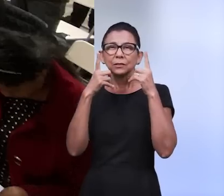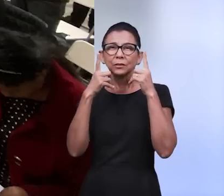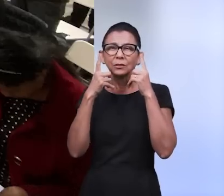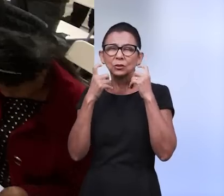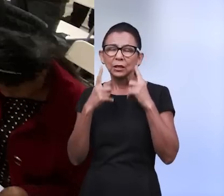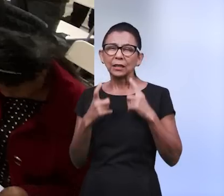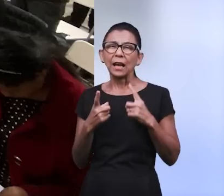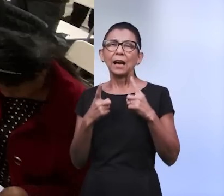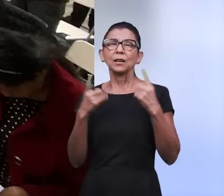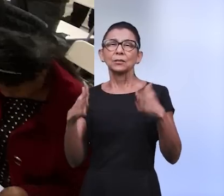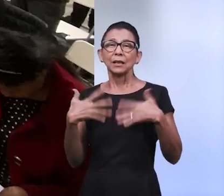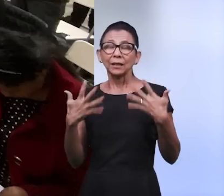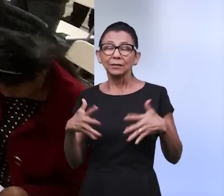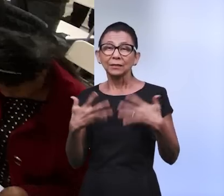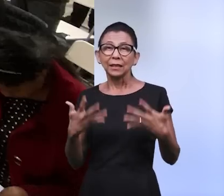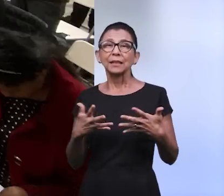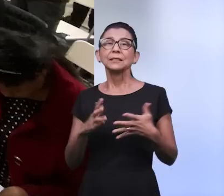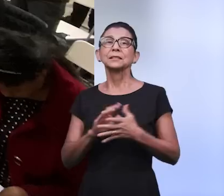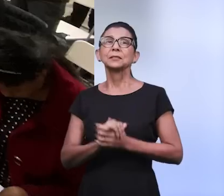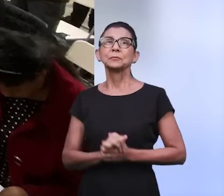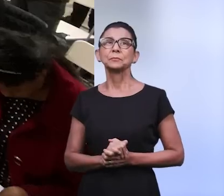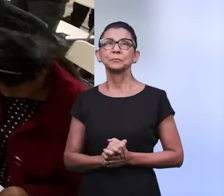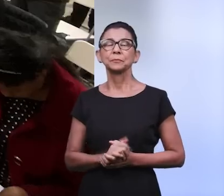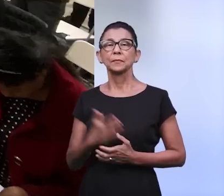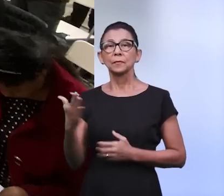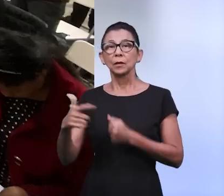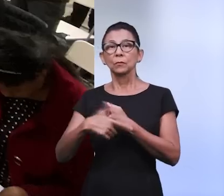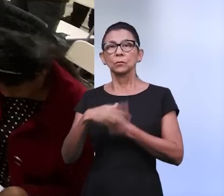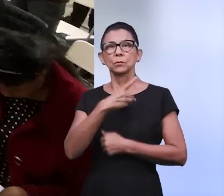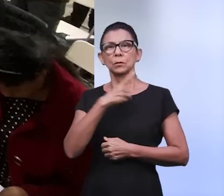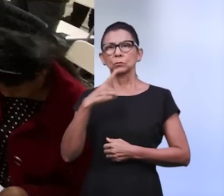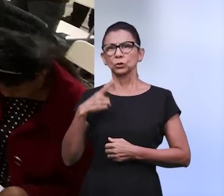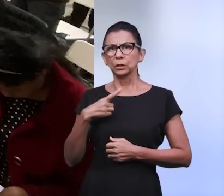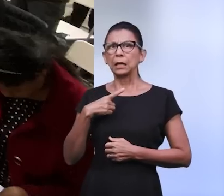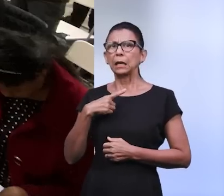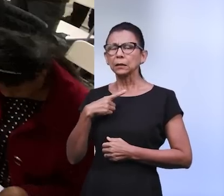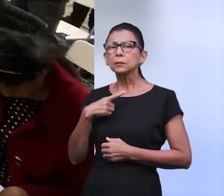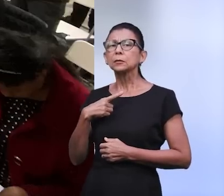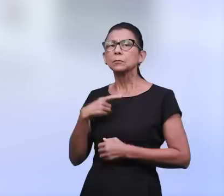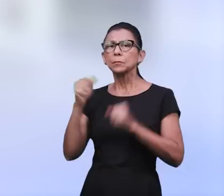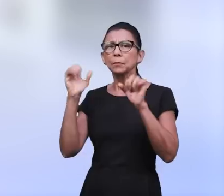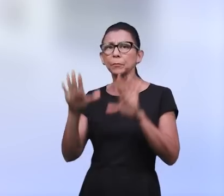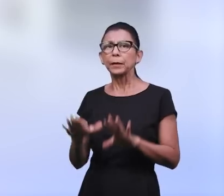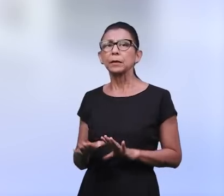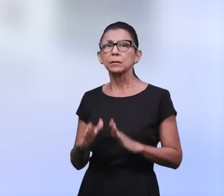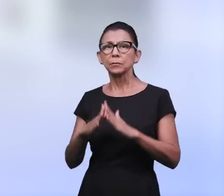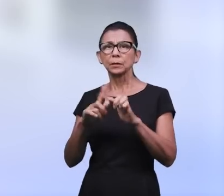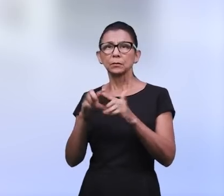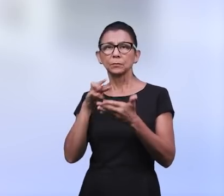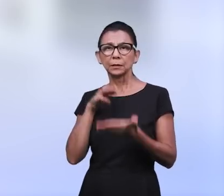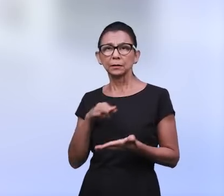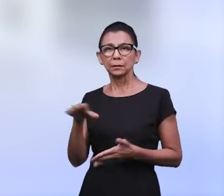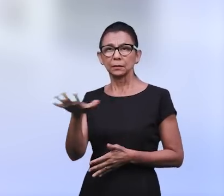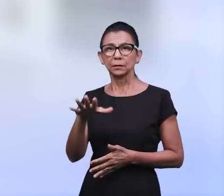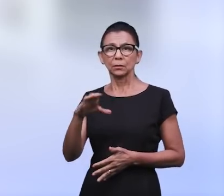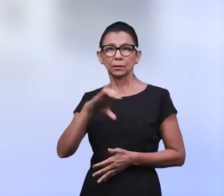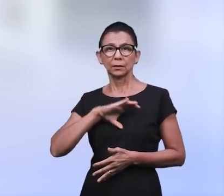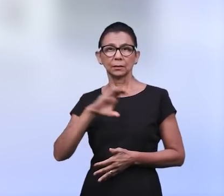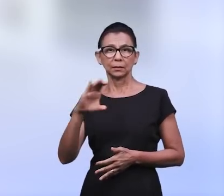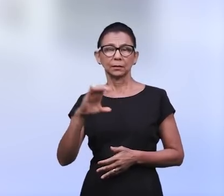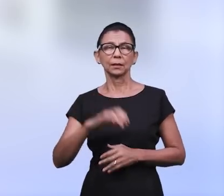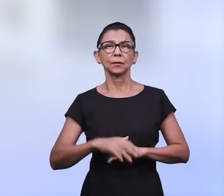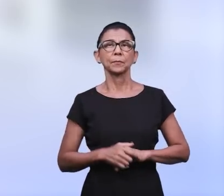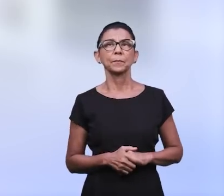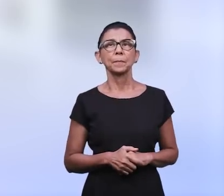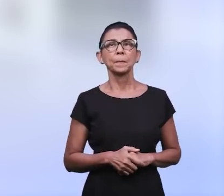encerrou com o levantamento de mais um servo para o diaconato, uma grande bênção para a igreja local e para a obra no Canadá. Os